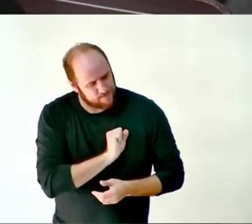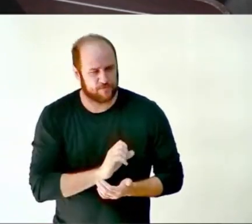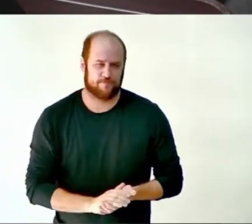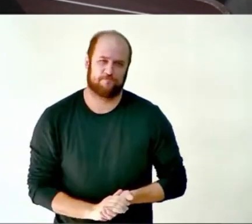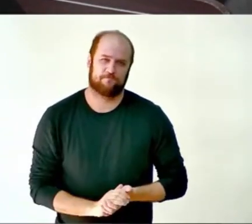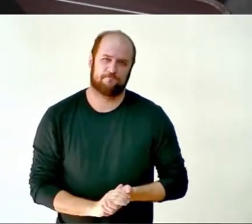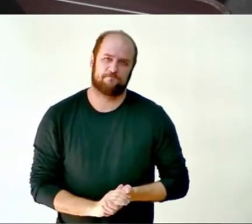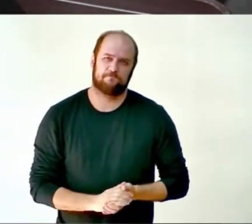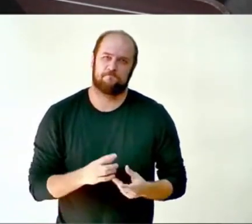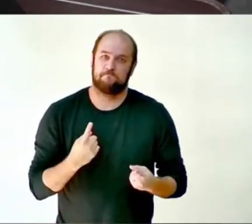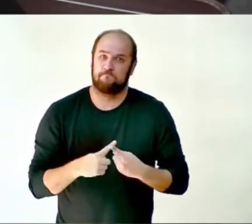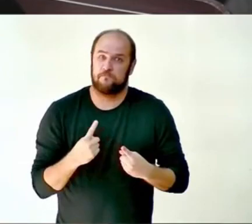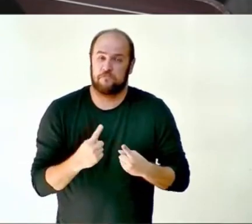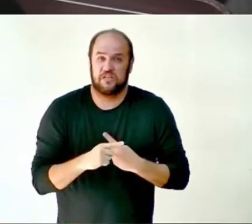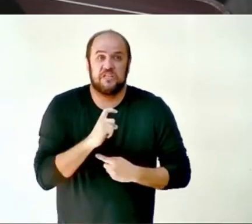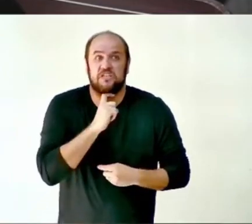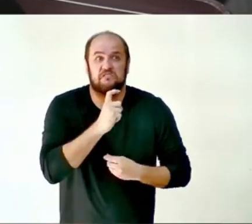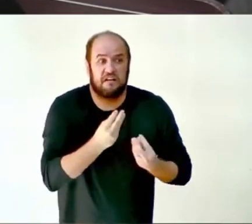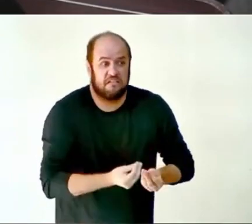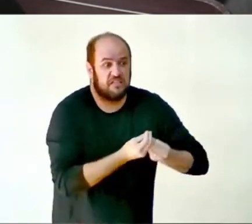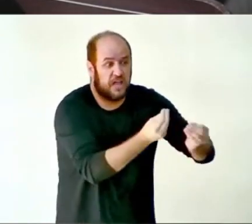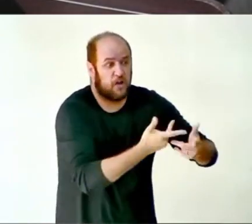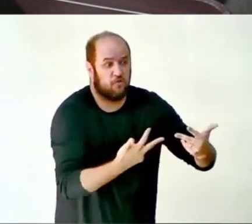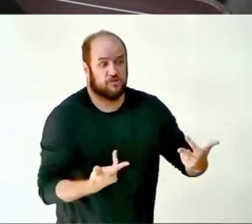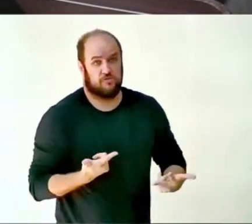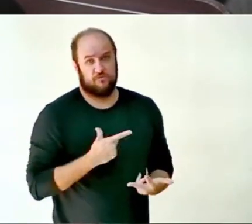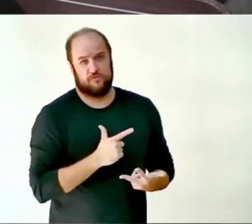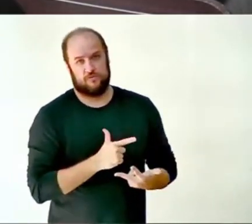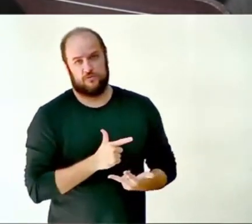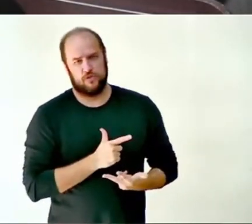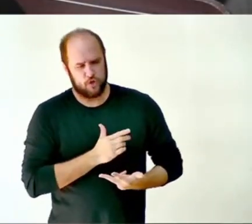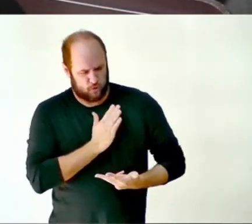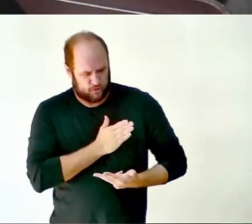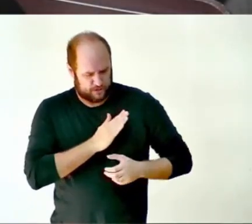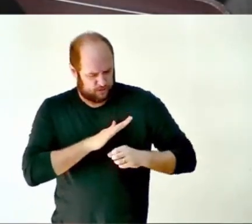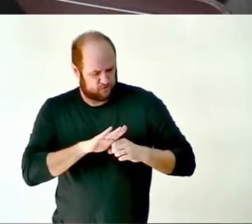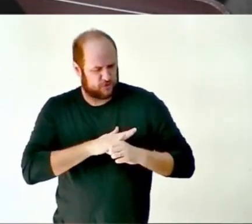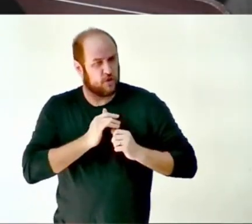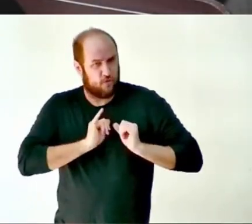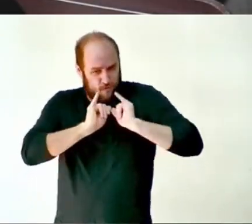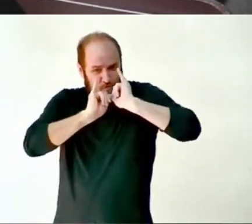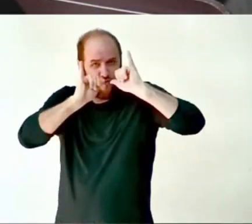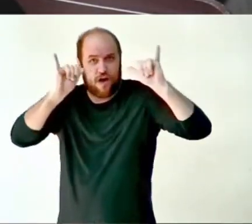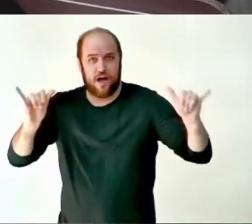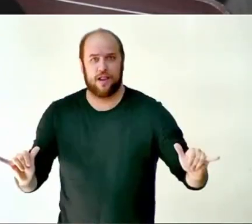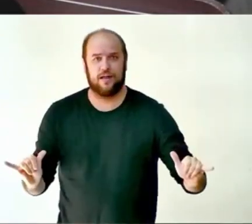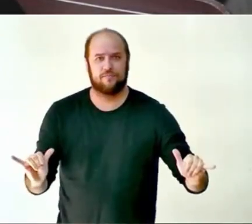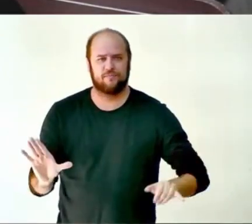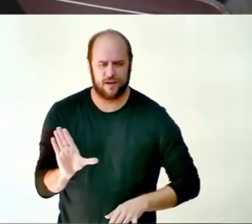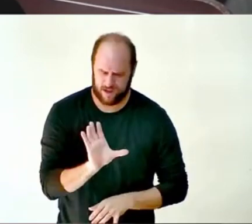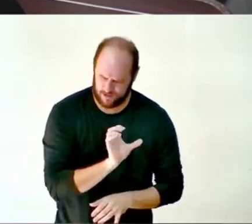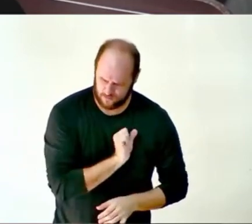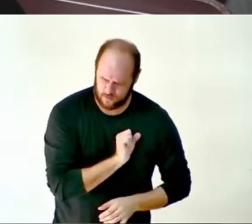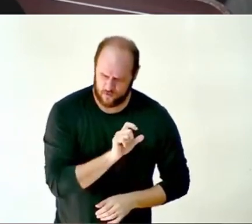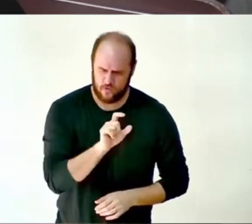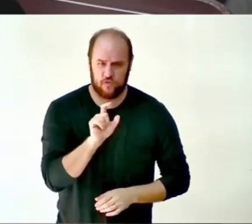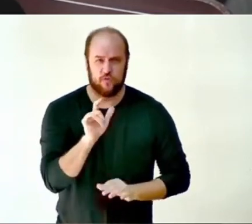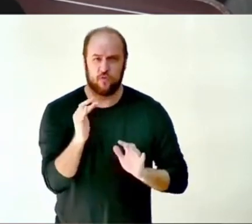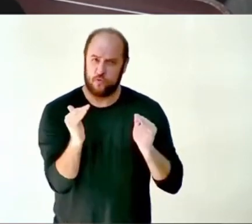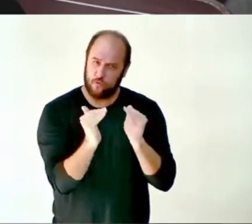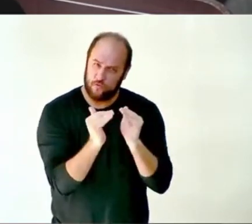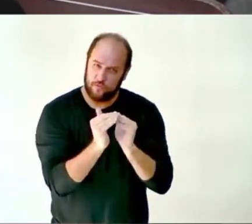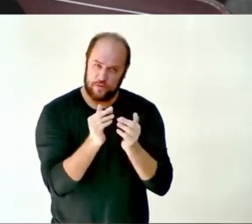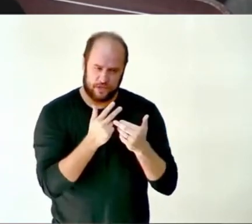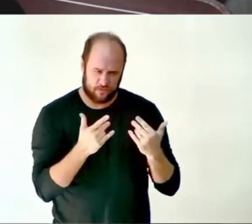não tem, a boca fala do que o coração está cheio. A gente ama de acordo com o que sente, do que entende como